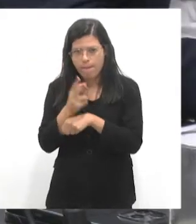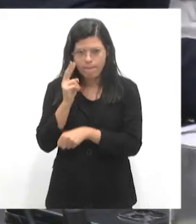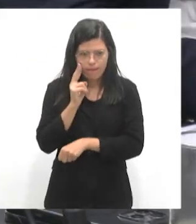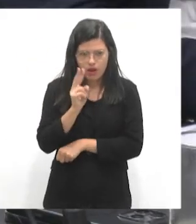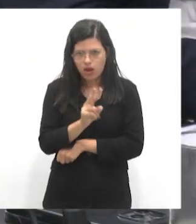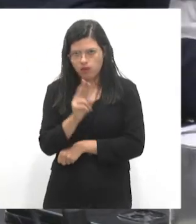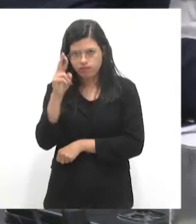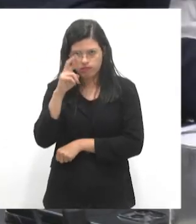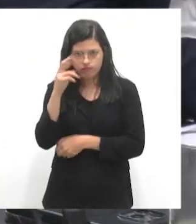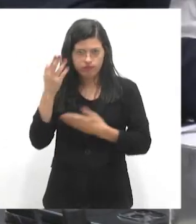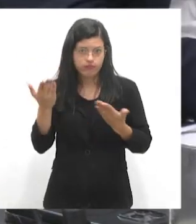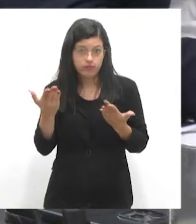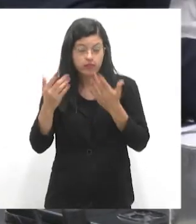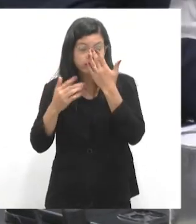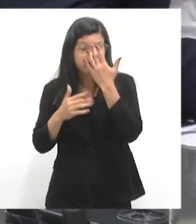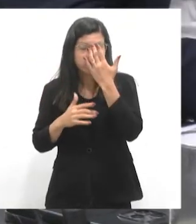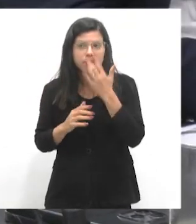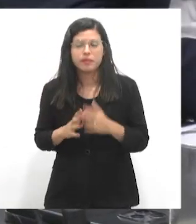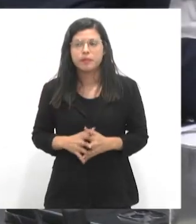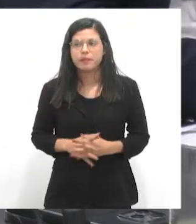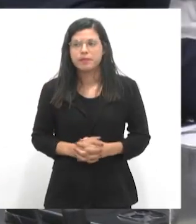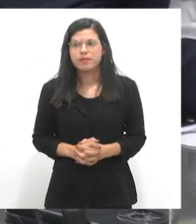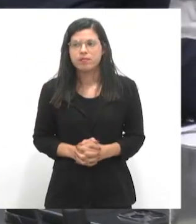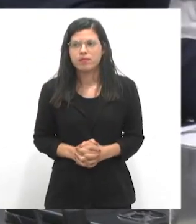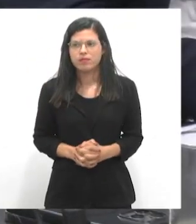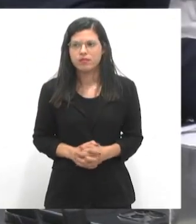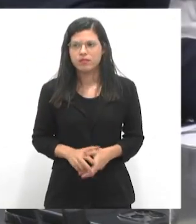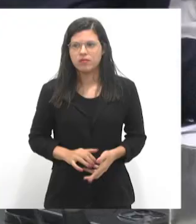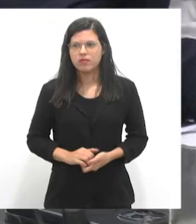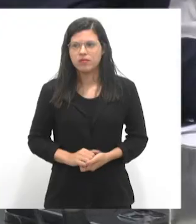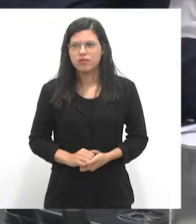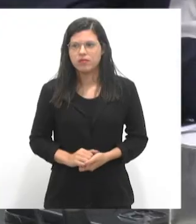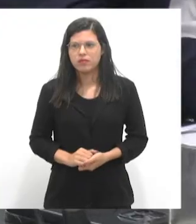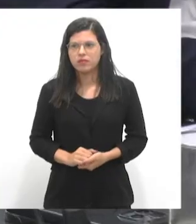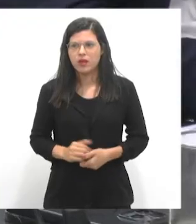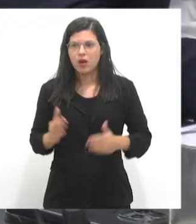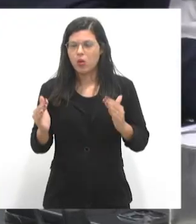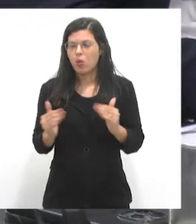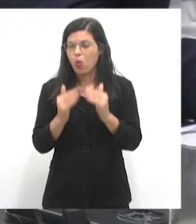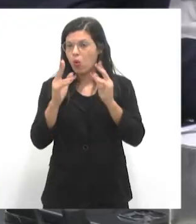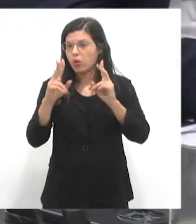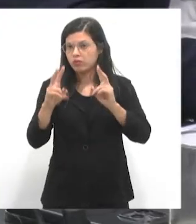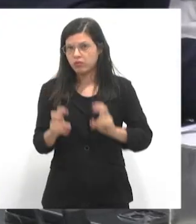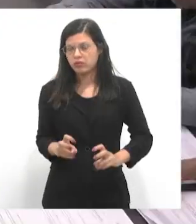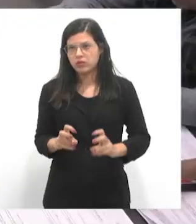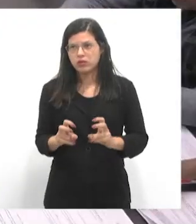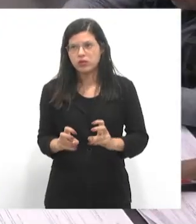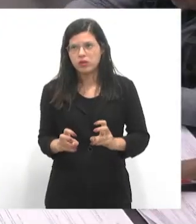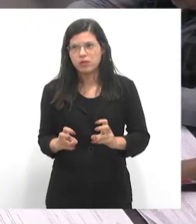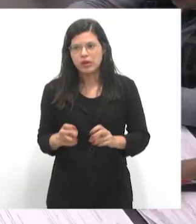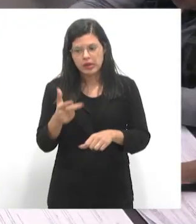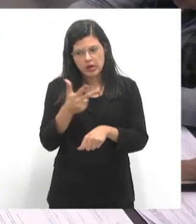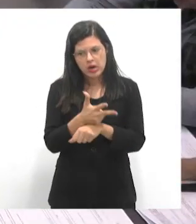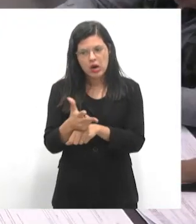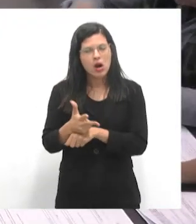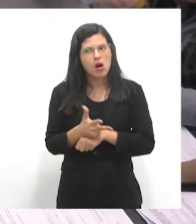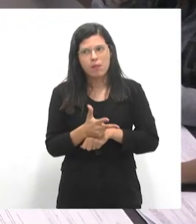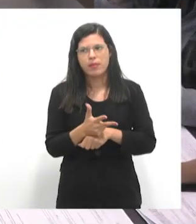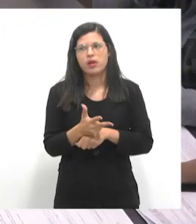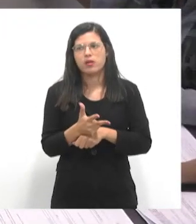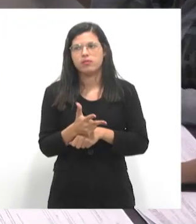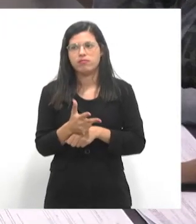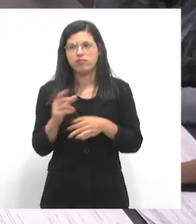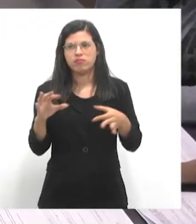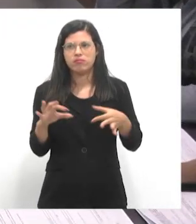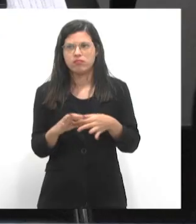internas para os hóspedes. E aí, mas concordo que o tema câmeras é abrangente, a gente